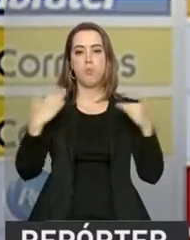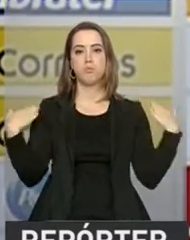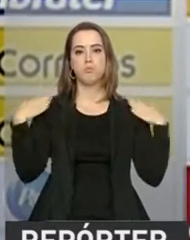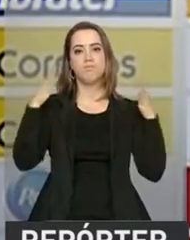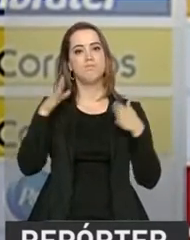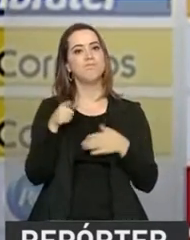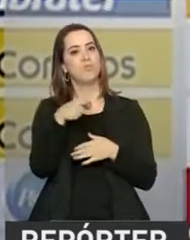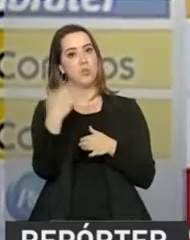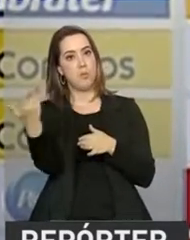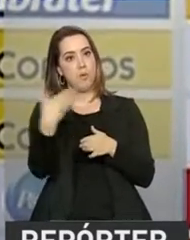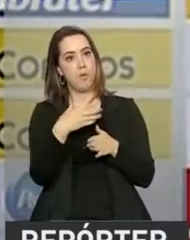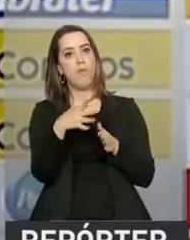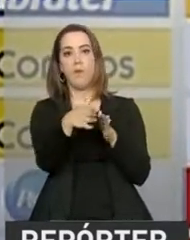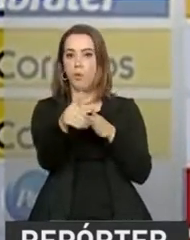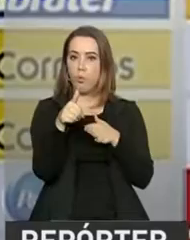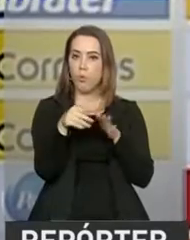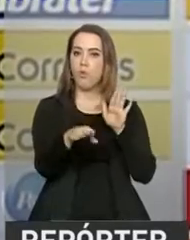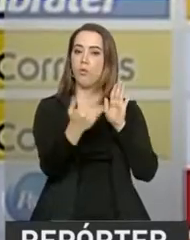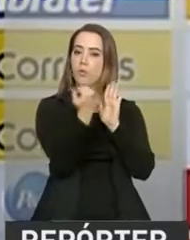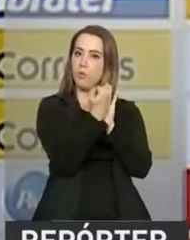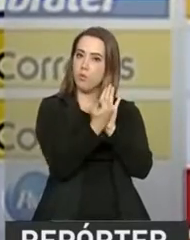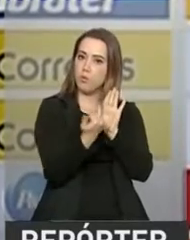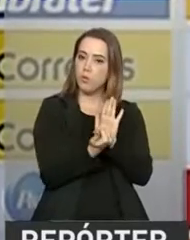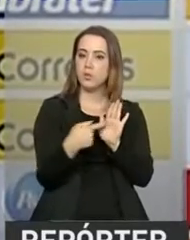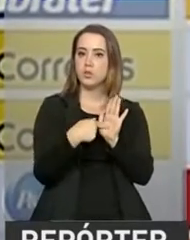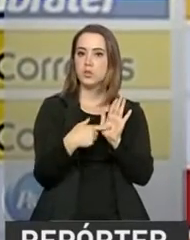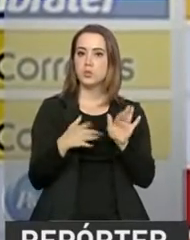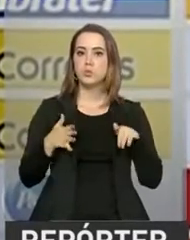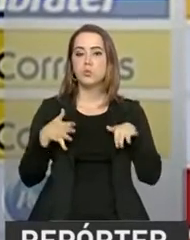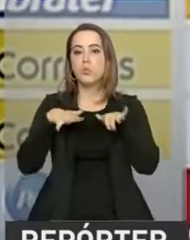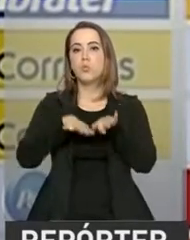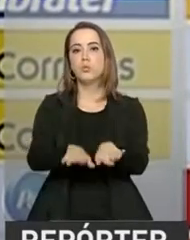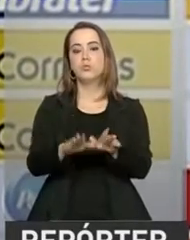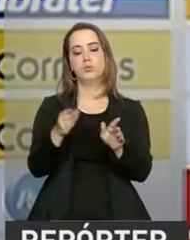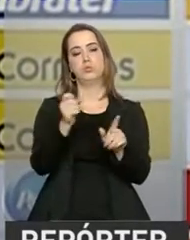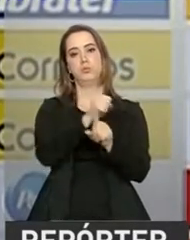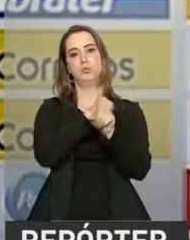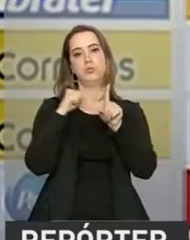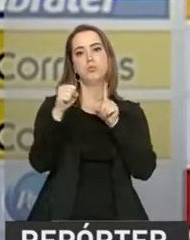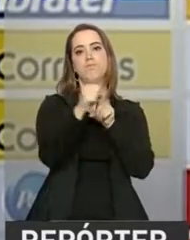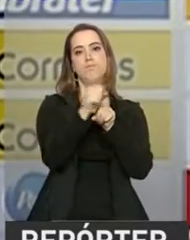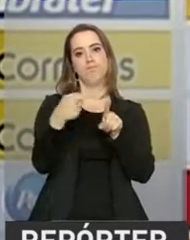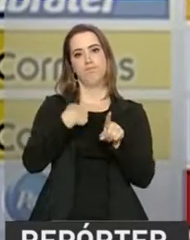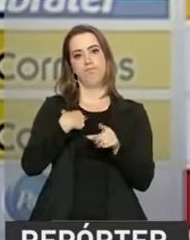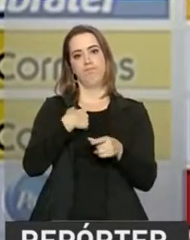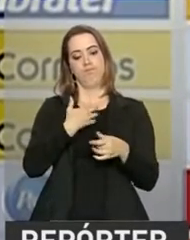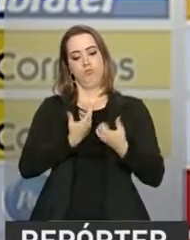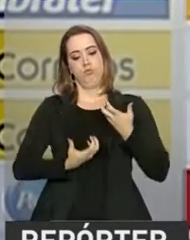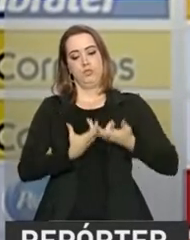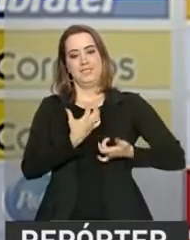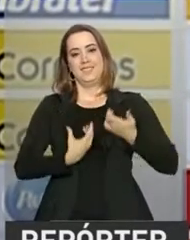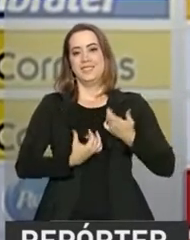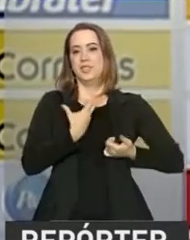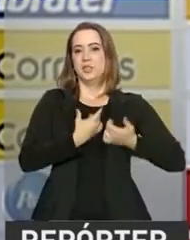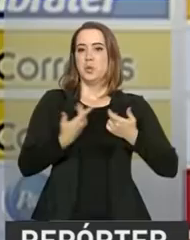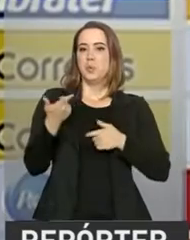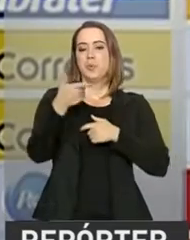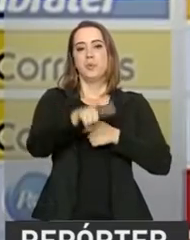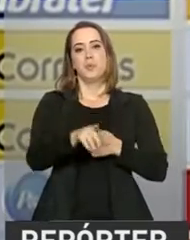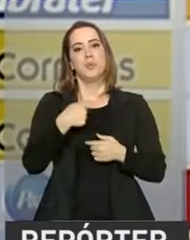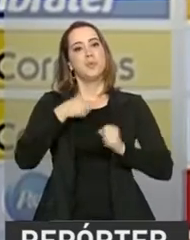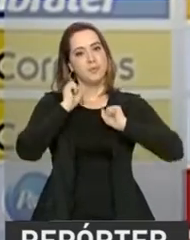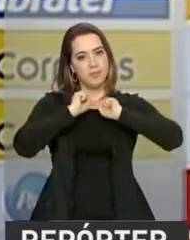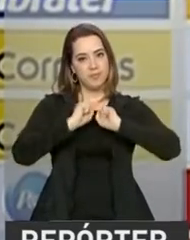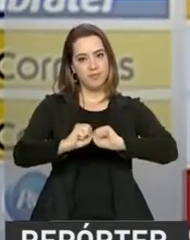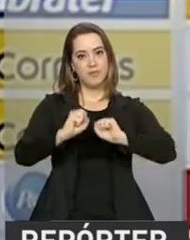projeto de inclusão social. E foi onde minha chama reacendeu de novo e eu